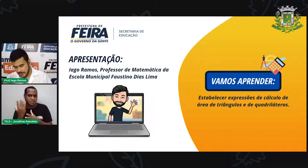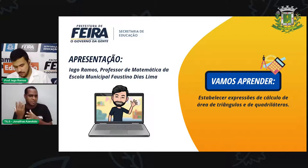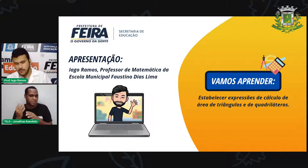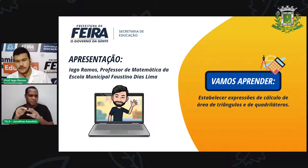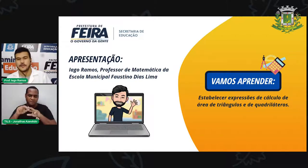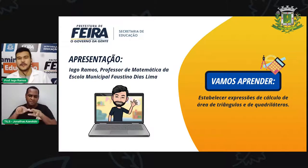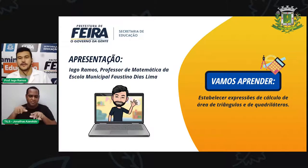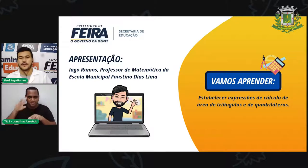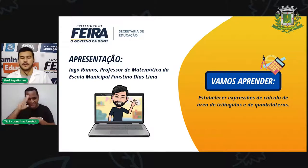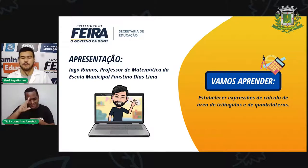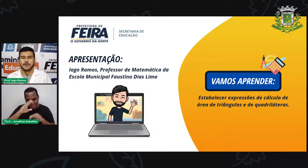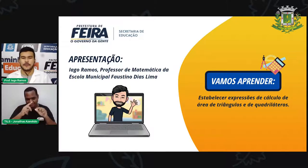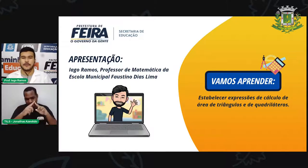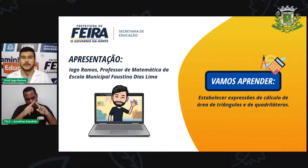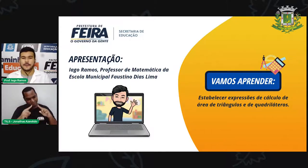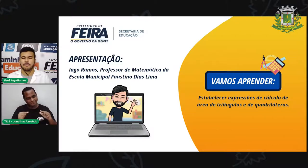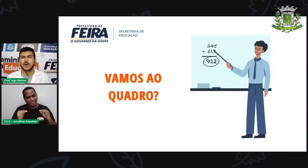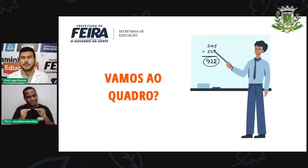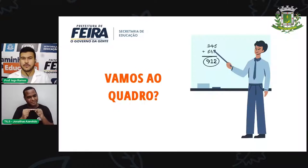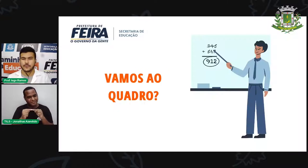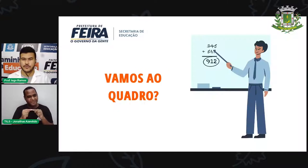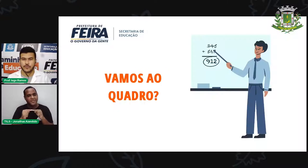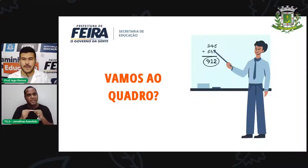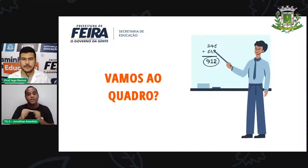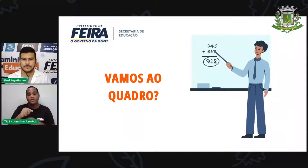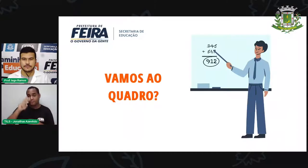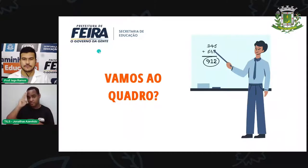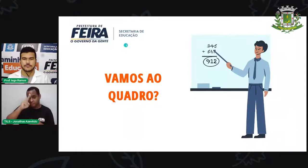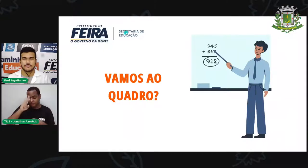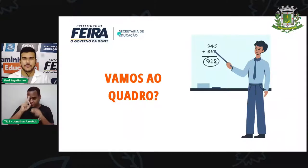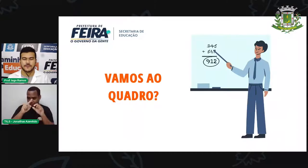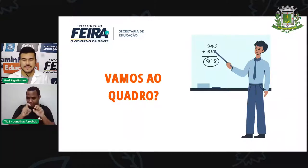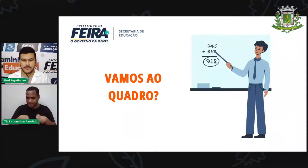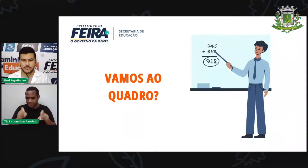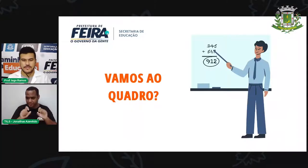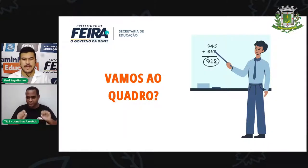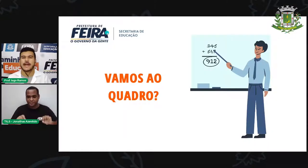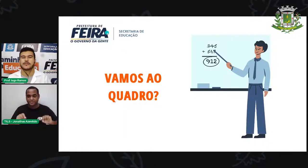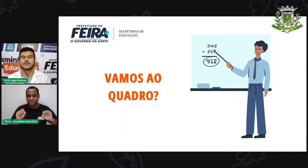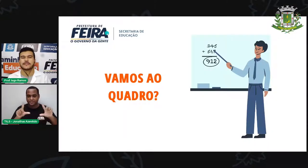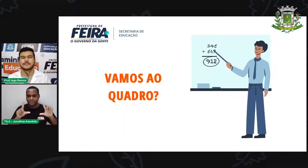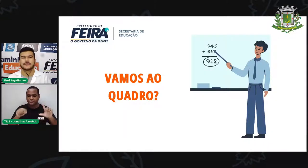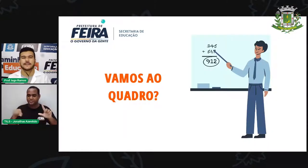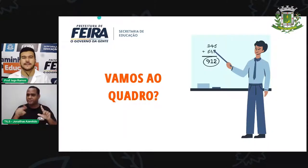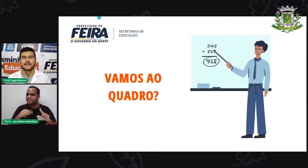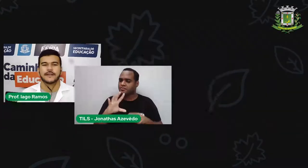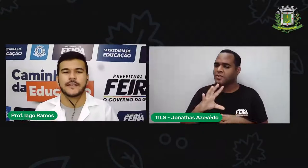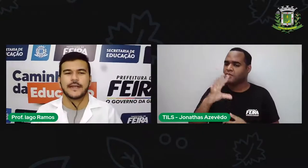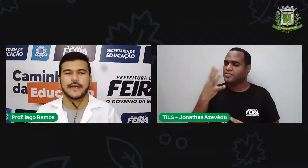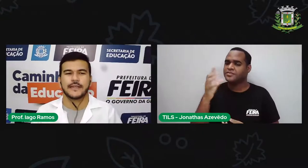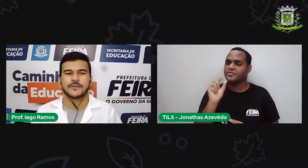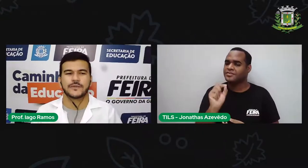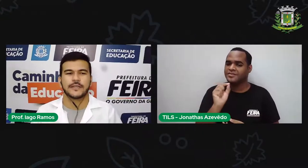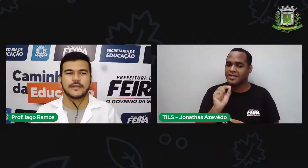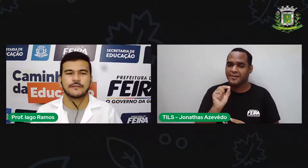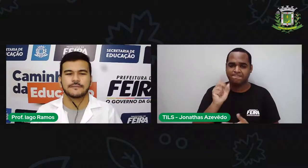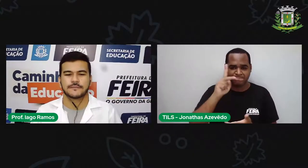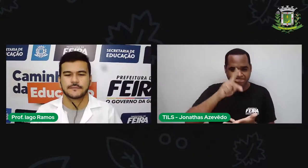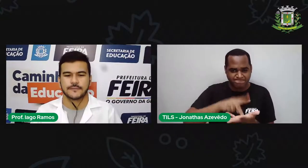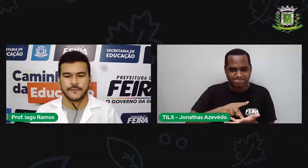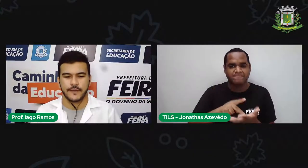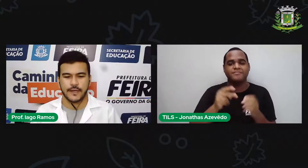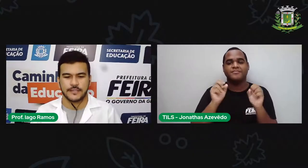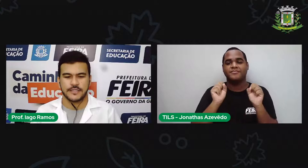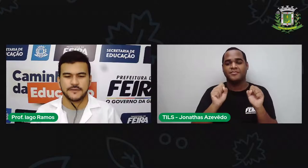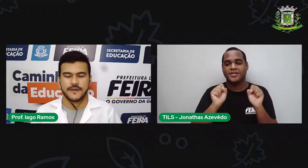triângulo tá bom Bora para o nosso quadro vamos fazer a coisa acontecer é isso